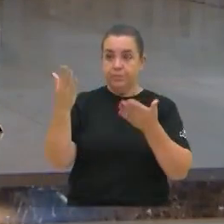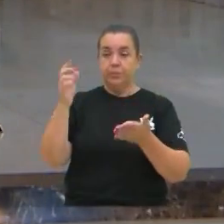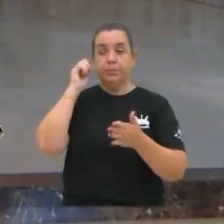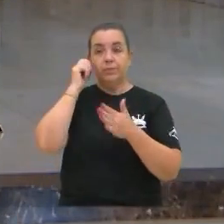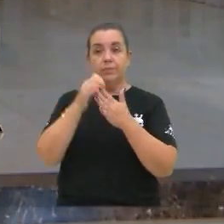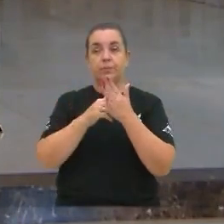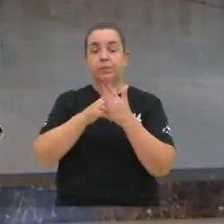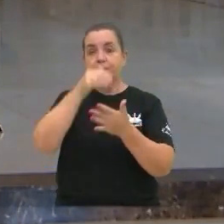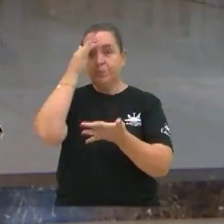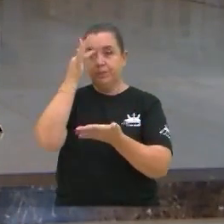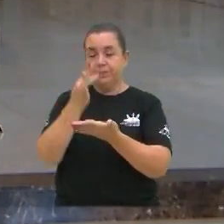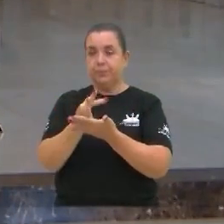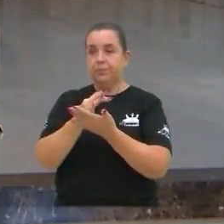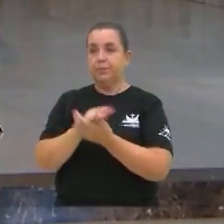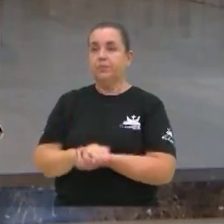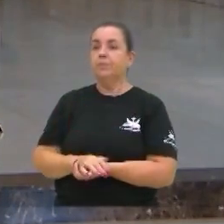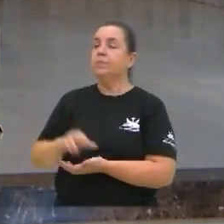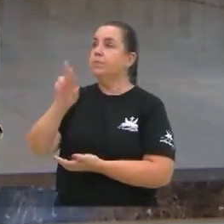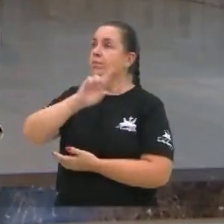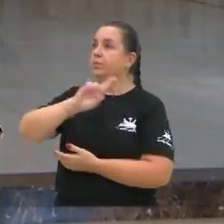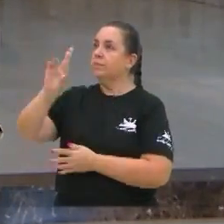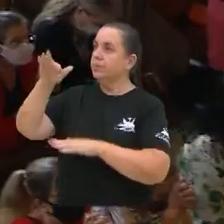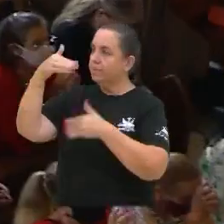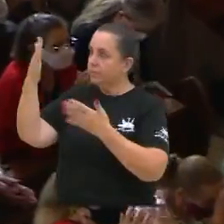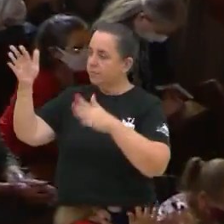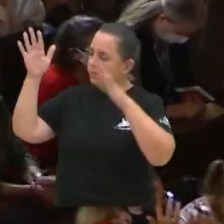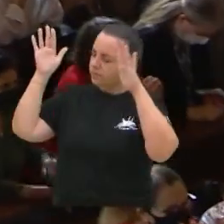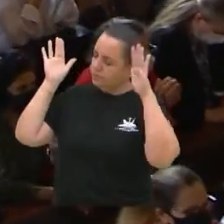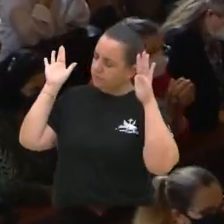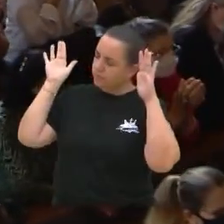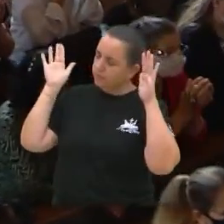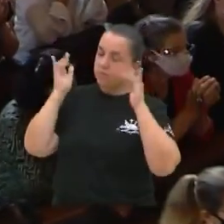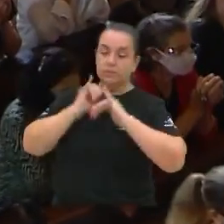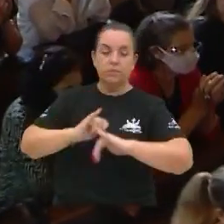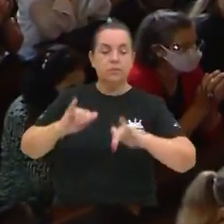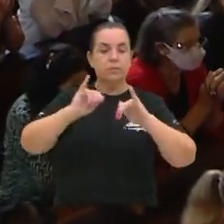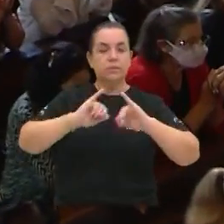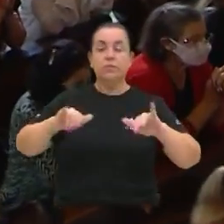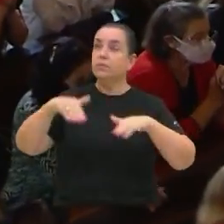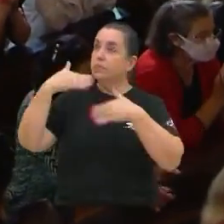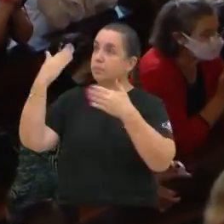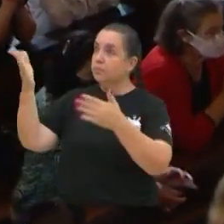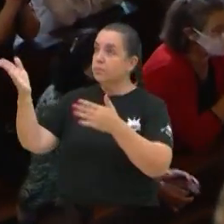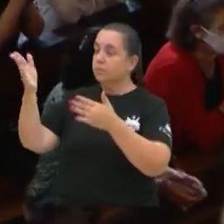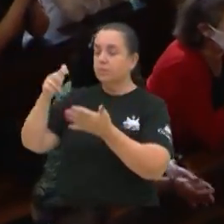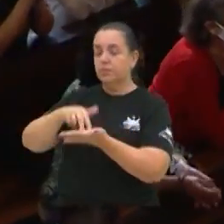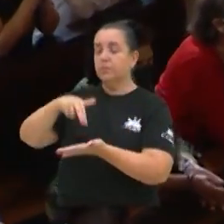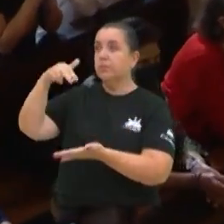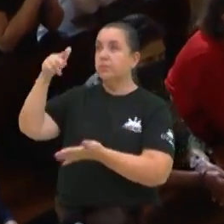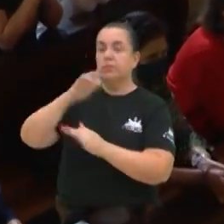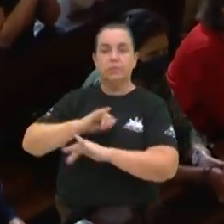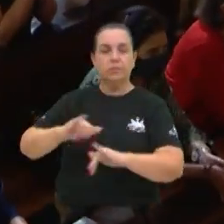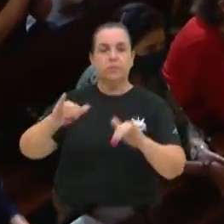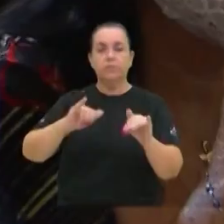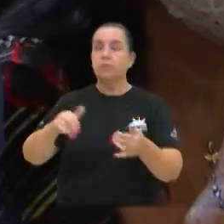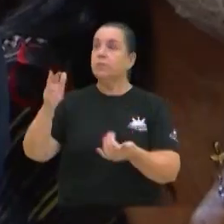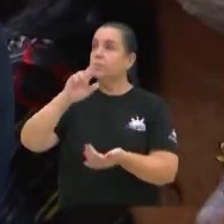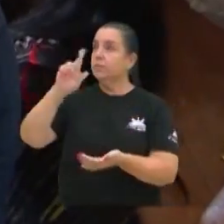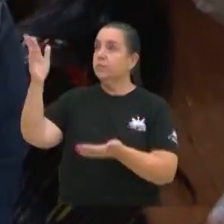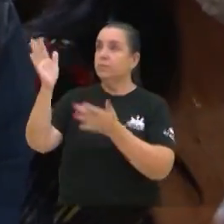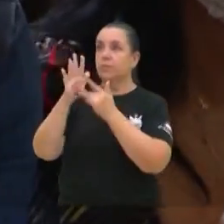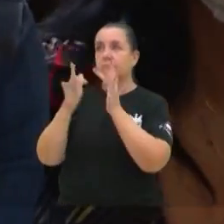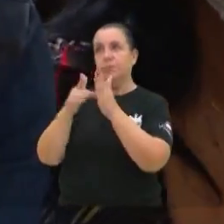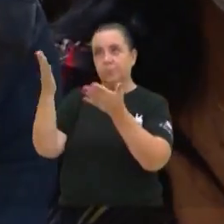Eis o mistério da fé. Anunciamos, Senhor, a vossa morte e proclamamos a vossa